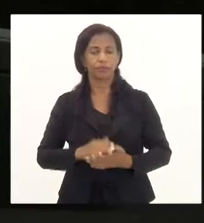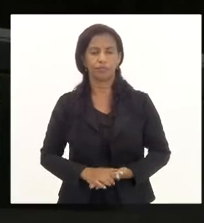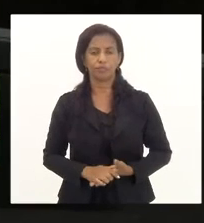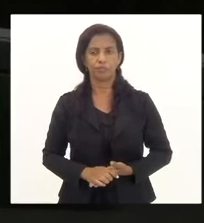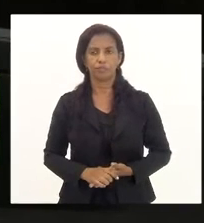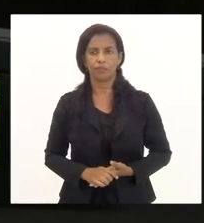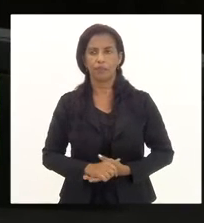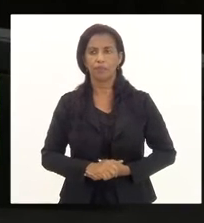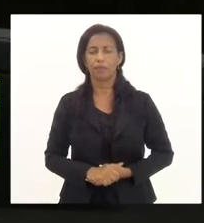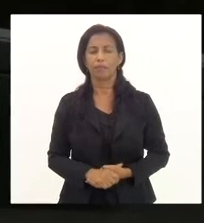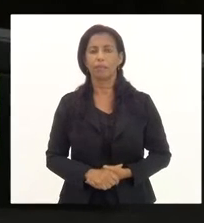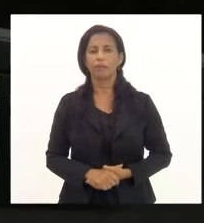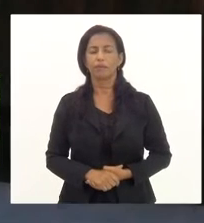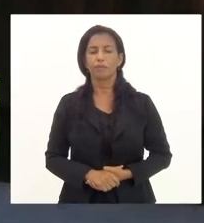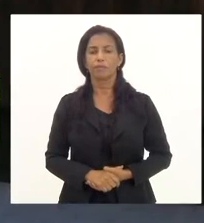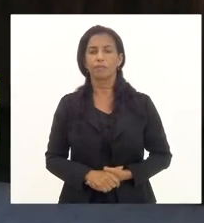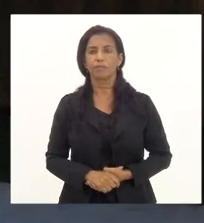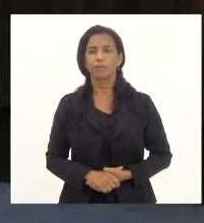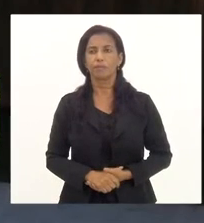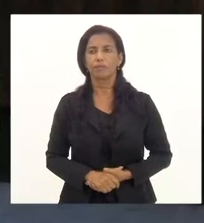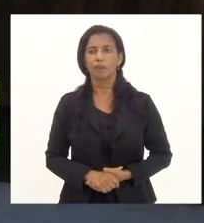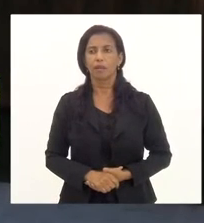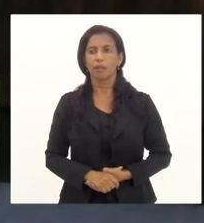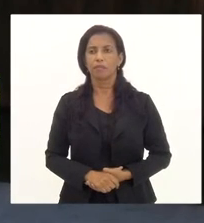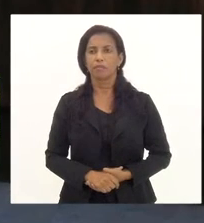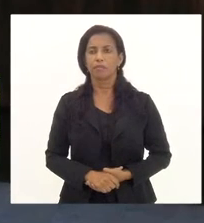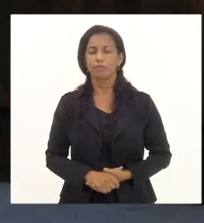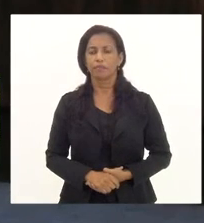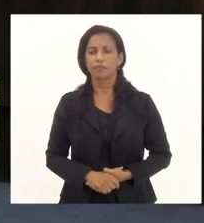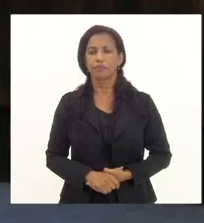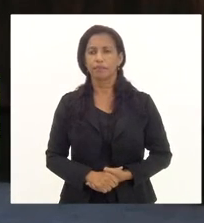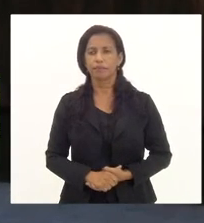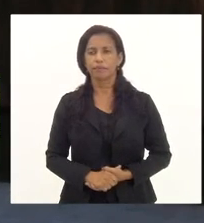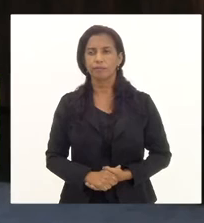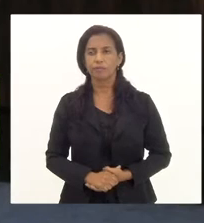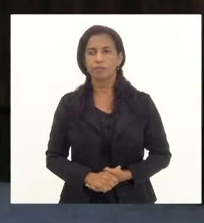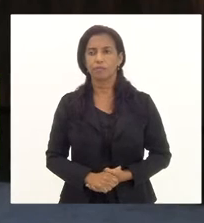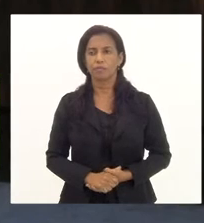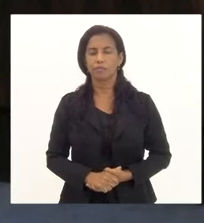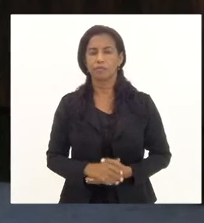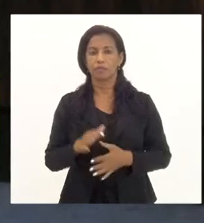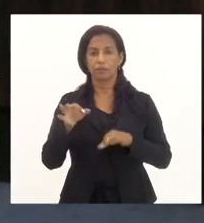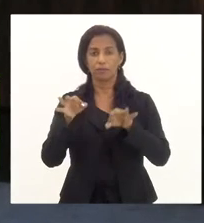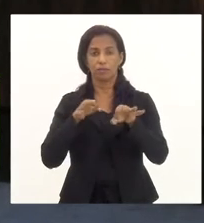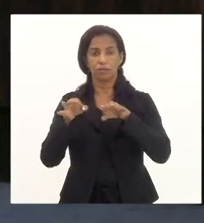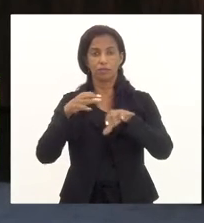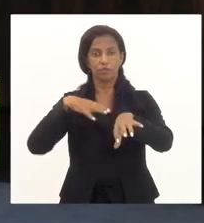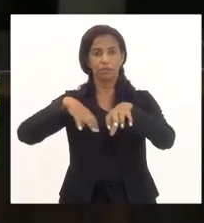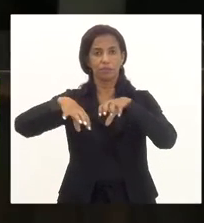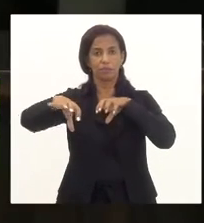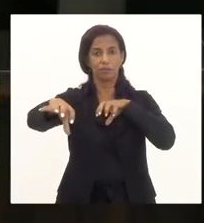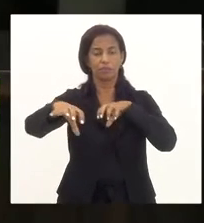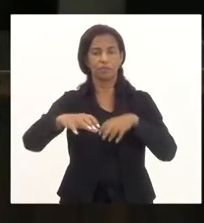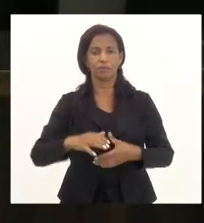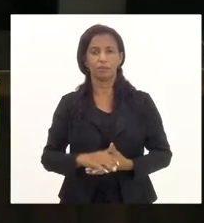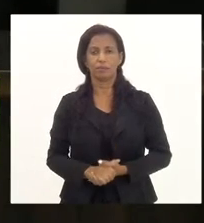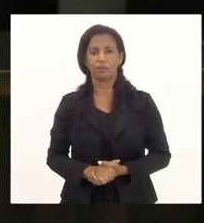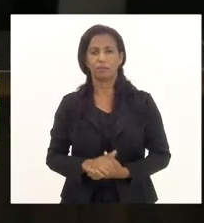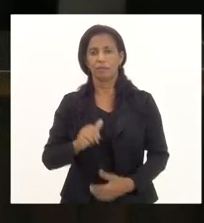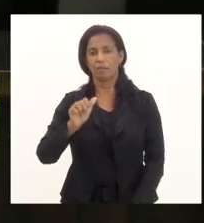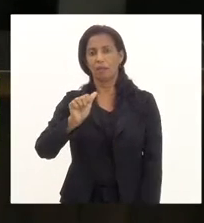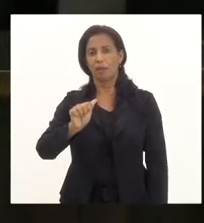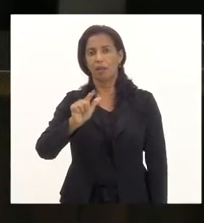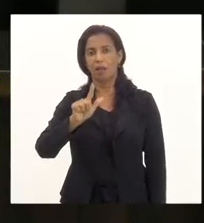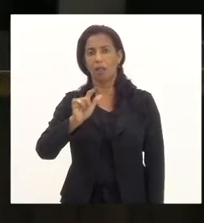eu respondia tudo depois que isso kkk de forma remota senhora